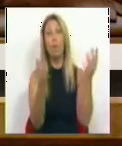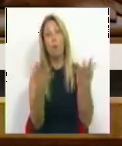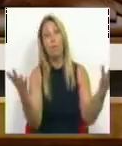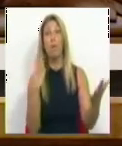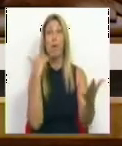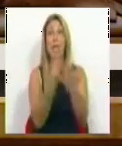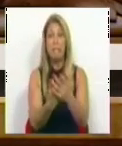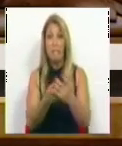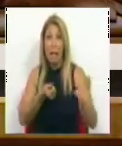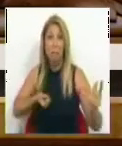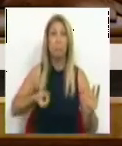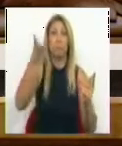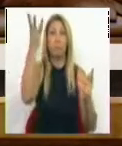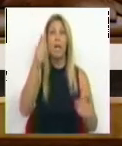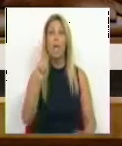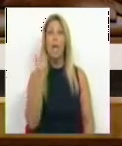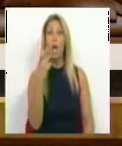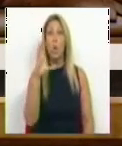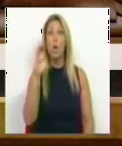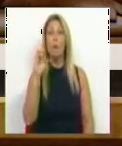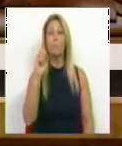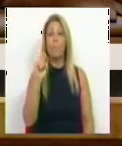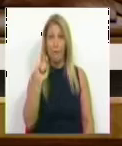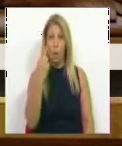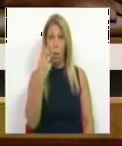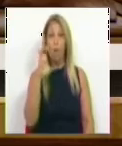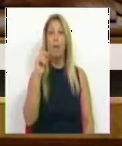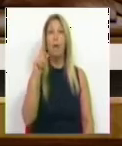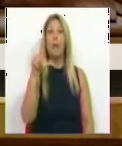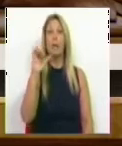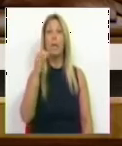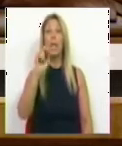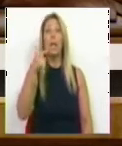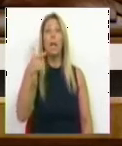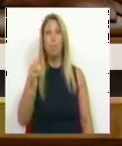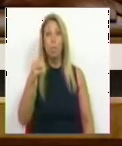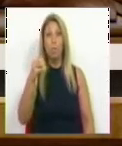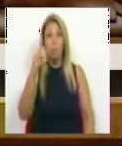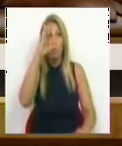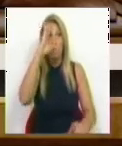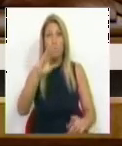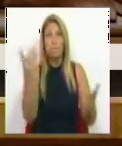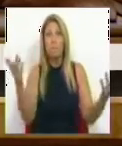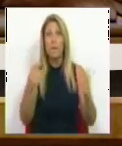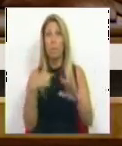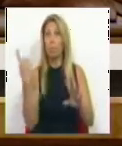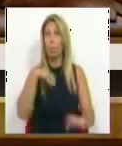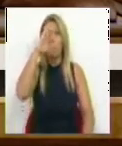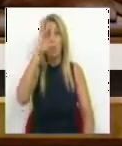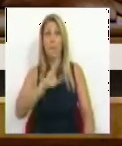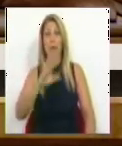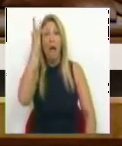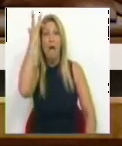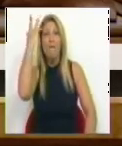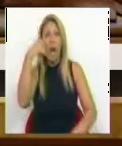de eucaliptal, como nós sabemos, é aquela que mais propensa fica aos incêndios e que depois mais gera